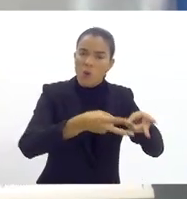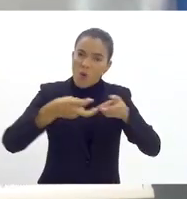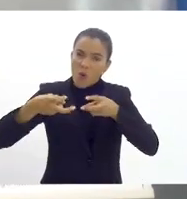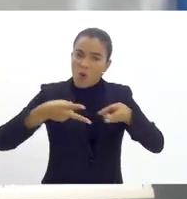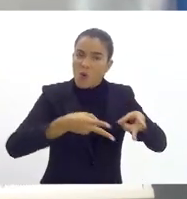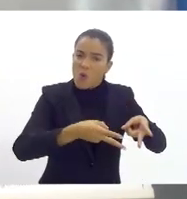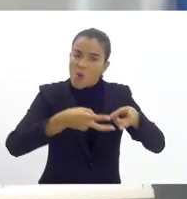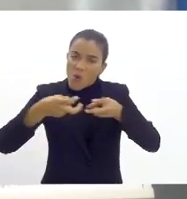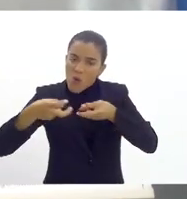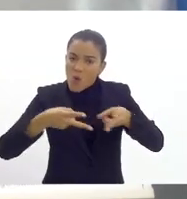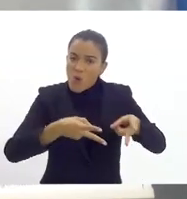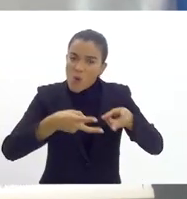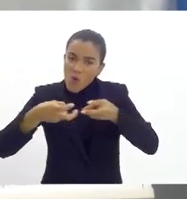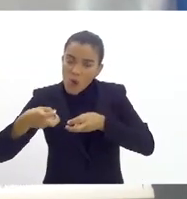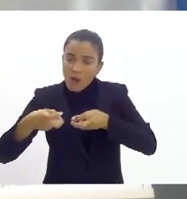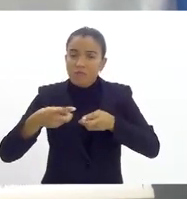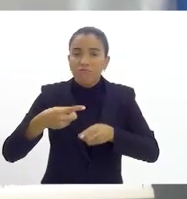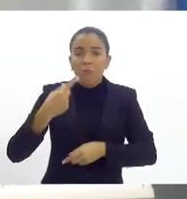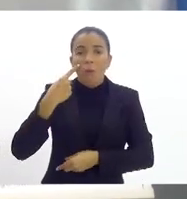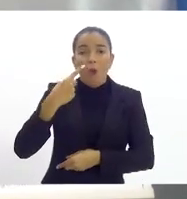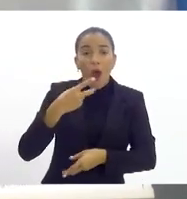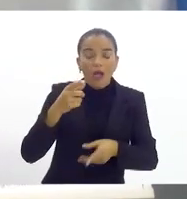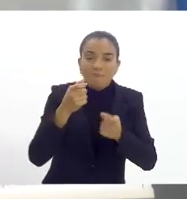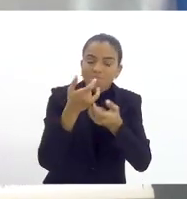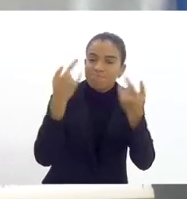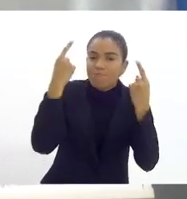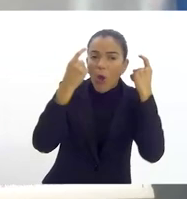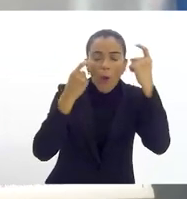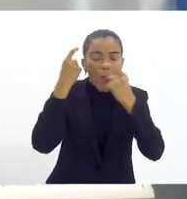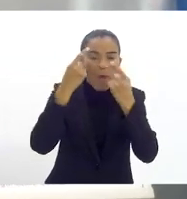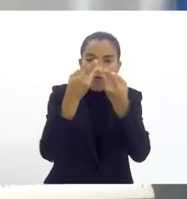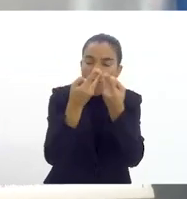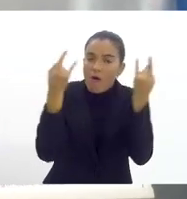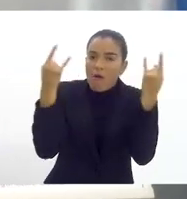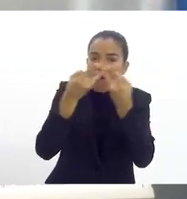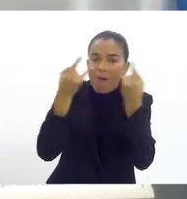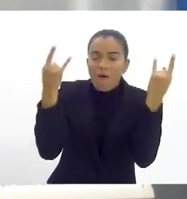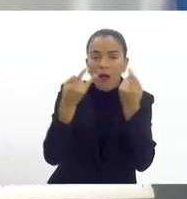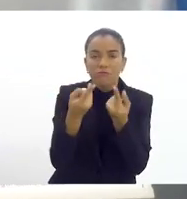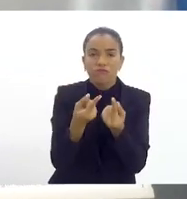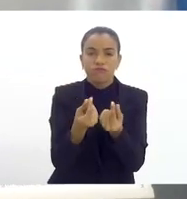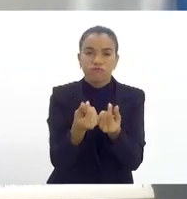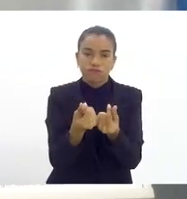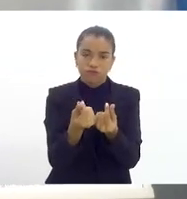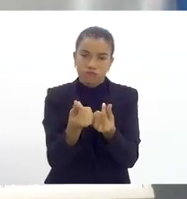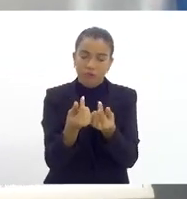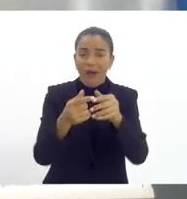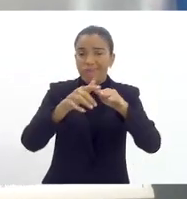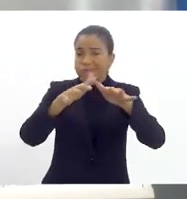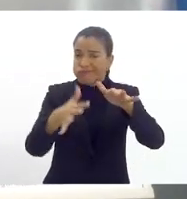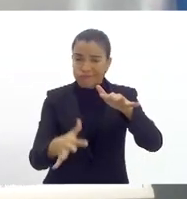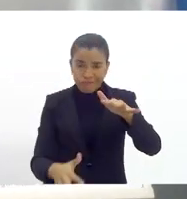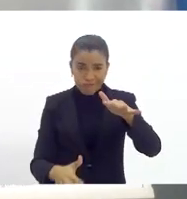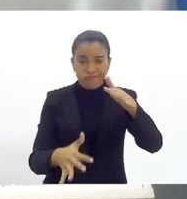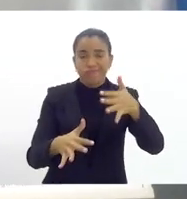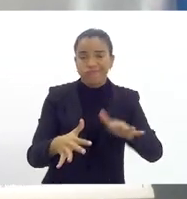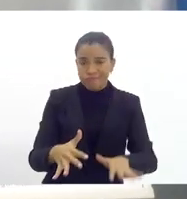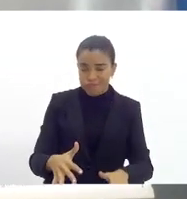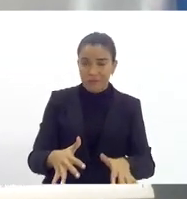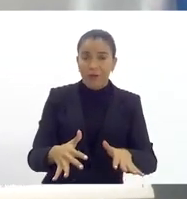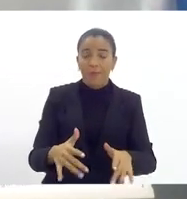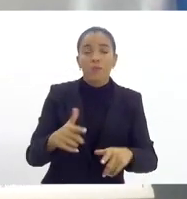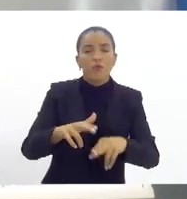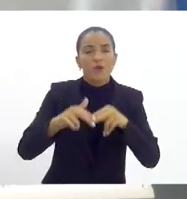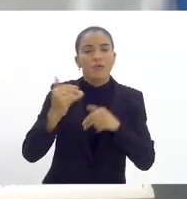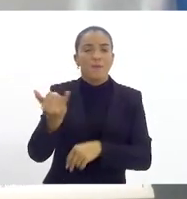com vistas a maximização dos lucros tudo mais vai degringolar é por isso que é